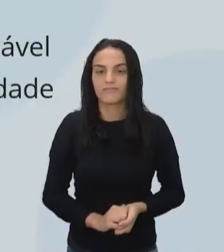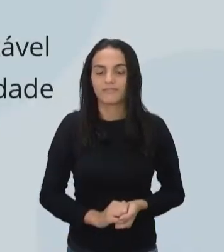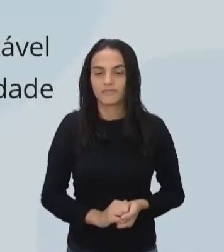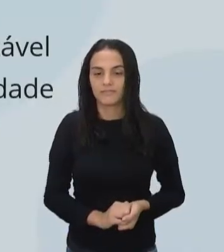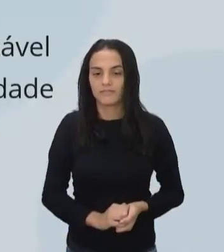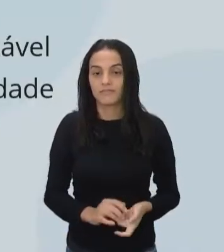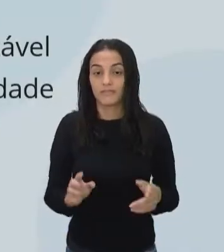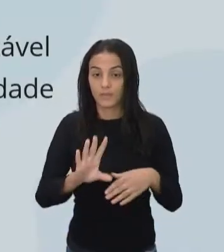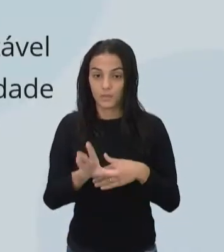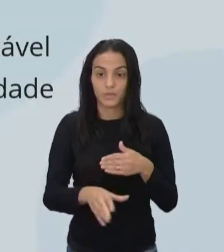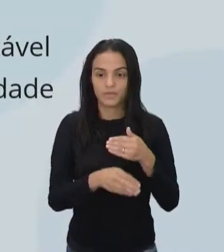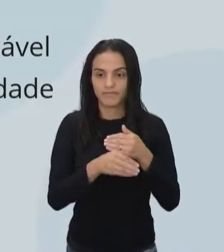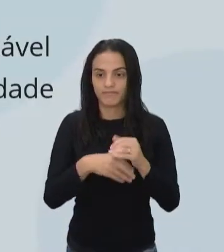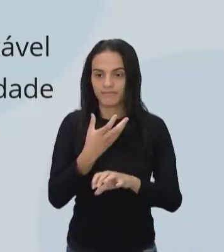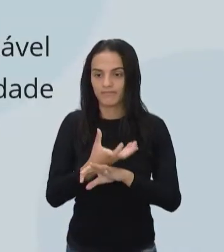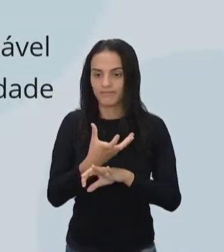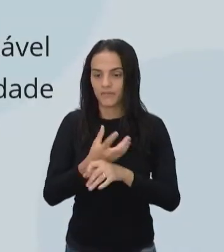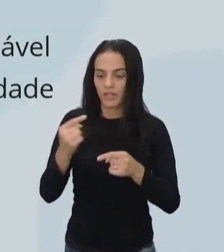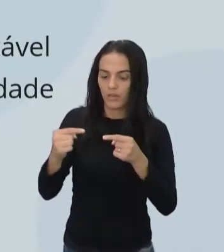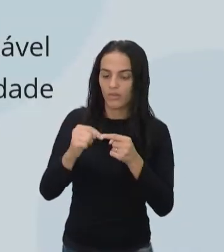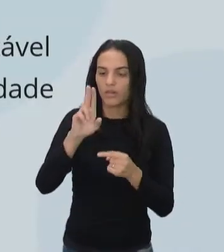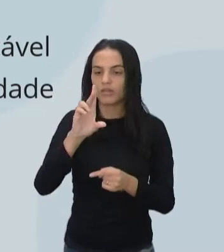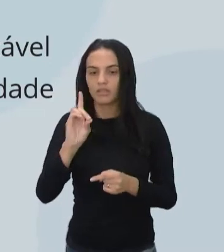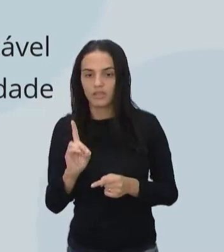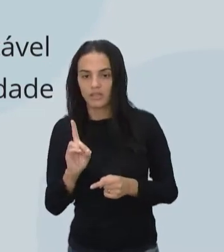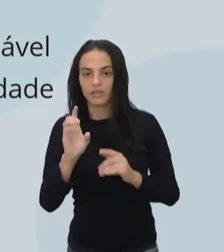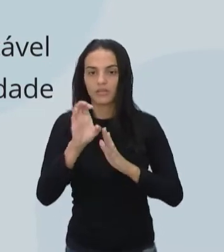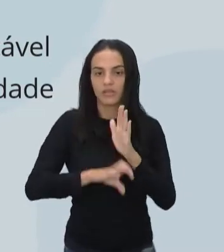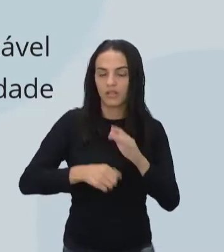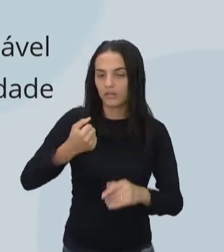sustentabilidade. Esse componente faz parte da unidade curricular 1,